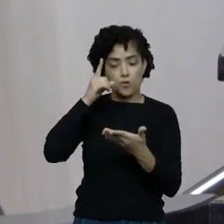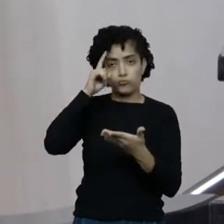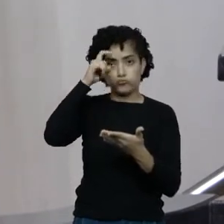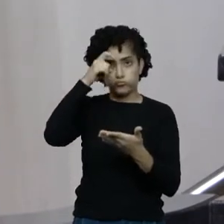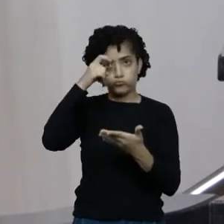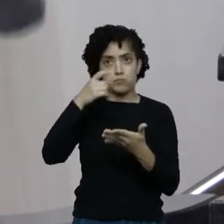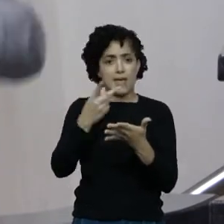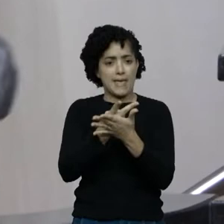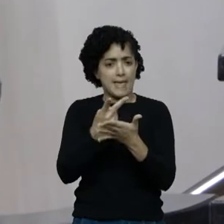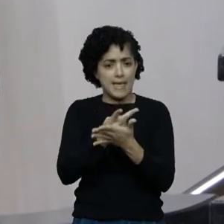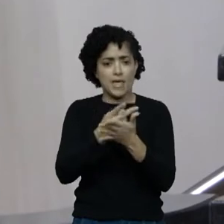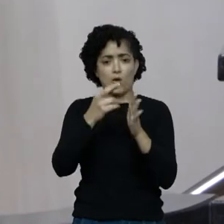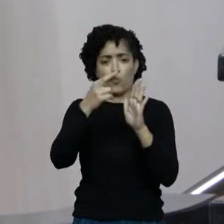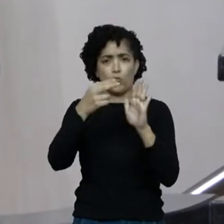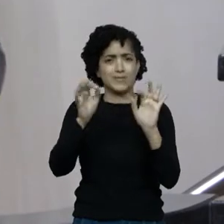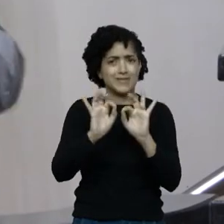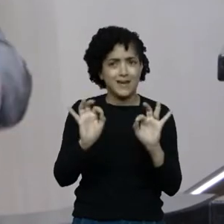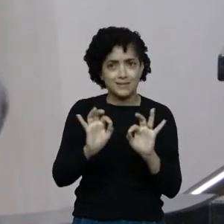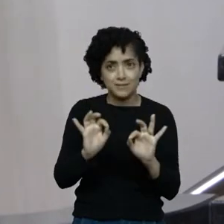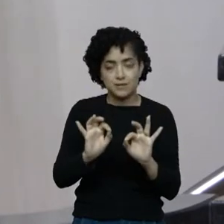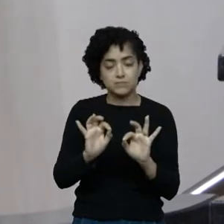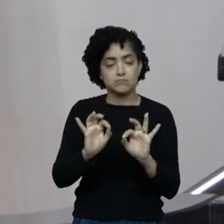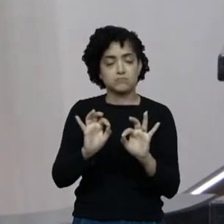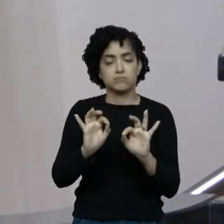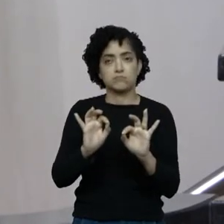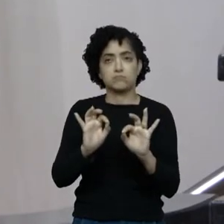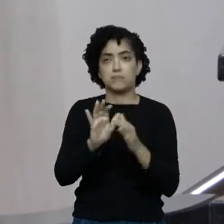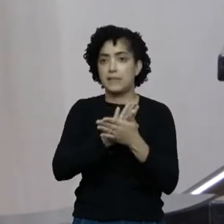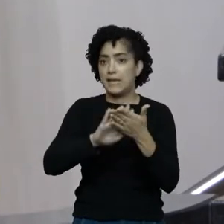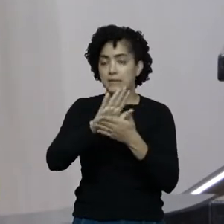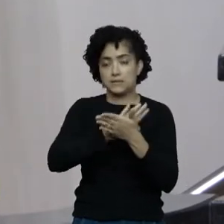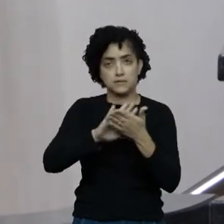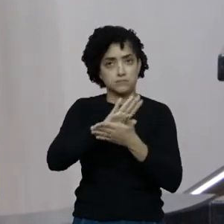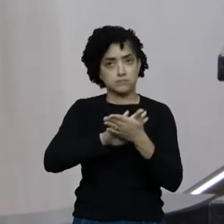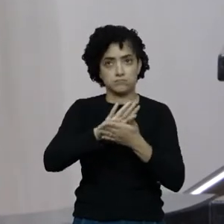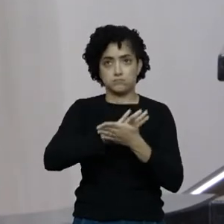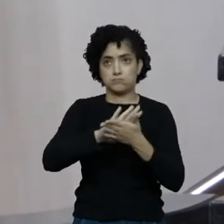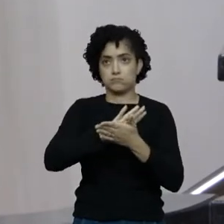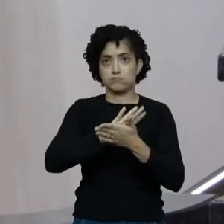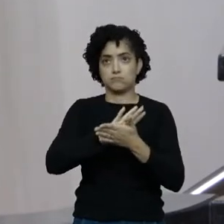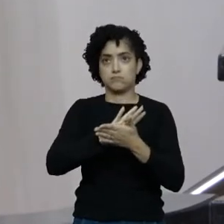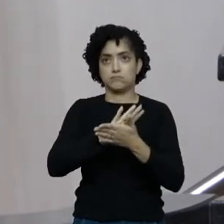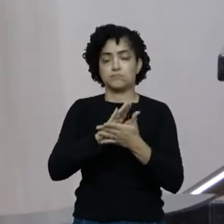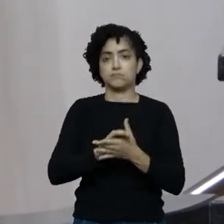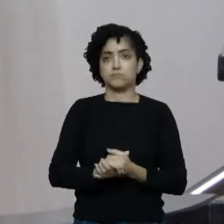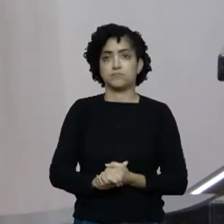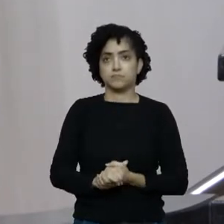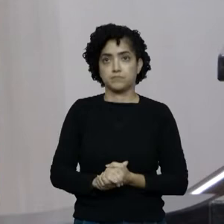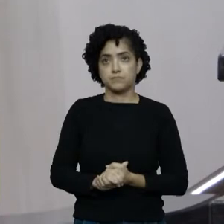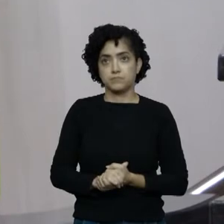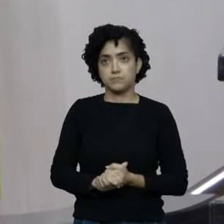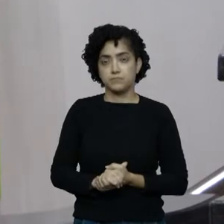nenhuma irregularidade nenhuma nenhuma nenhuma errado